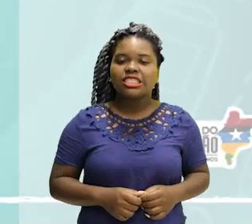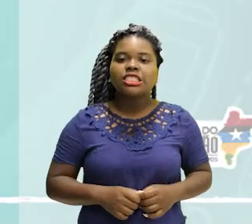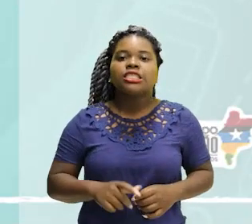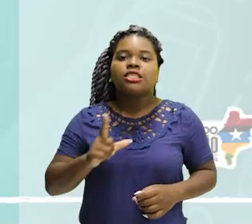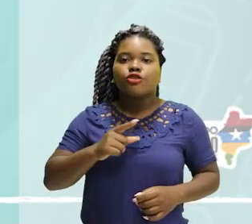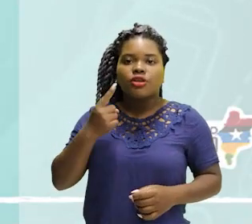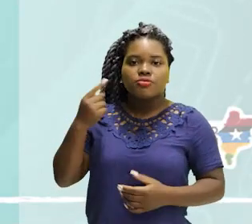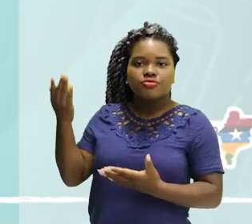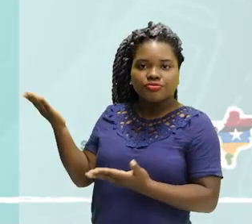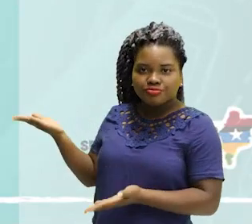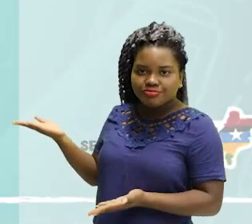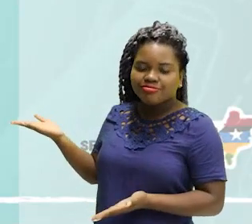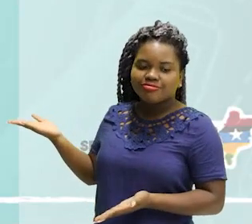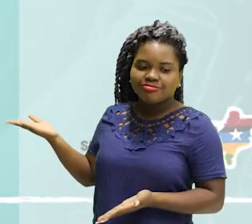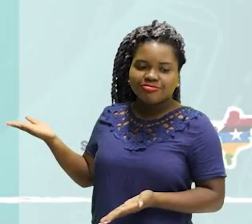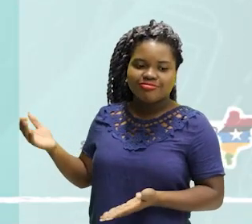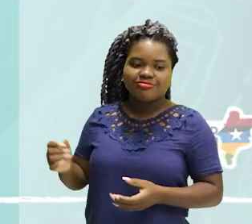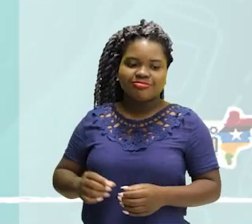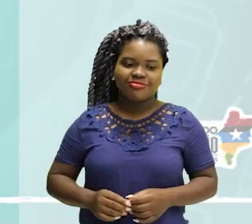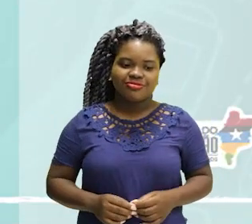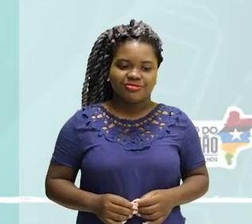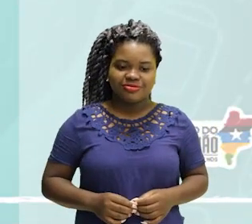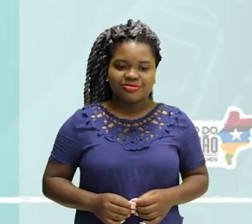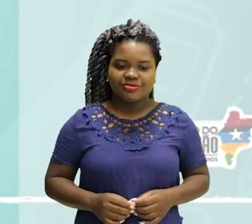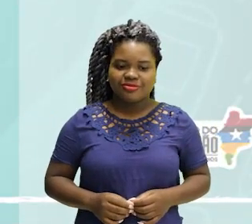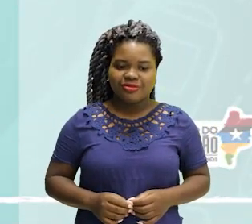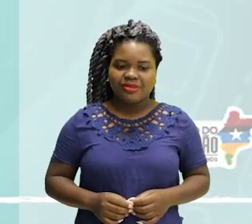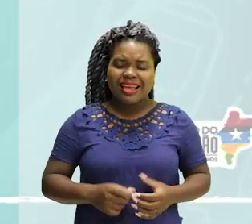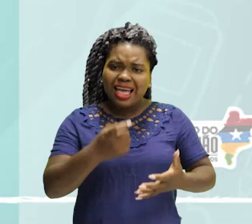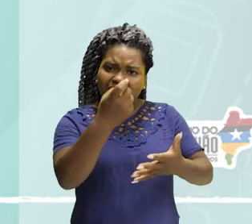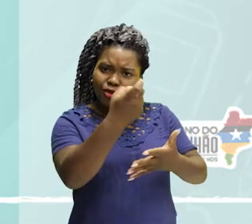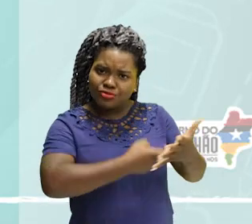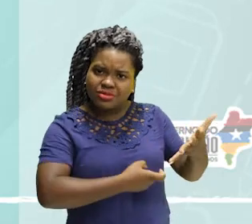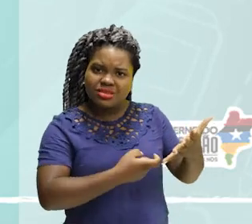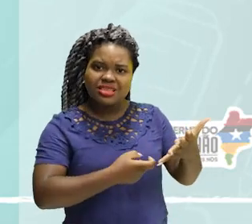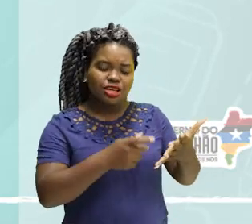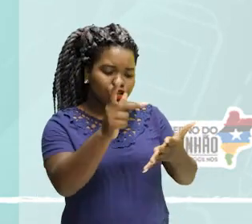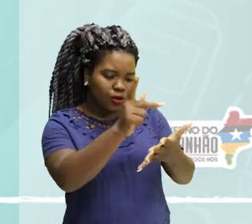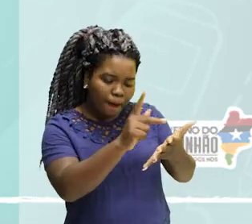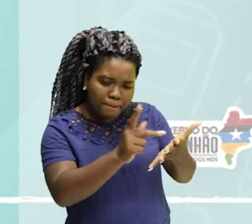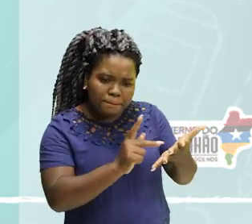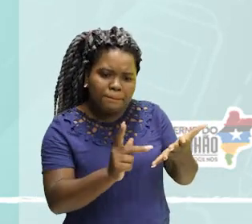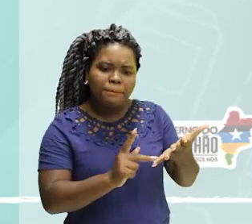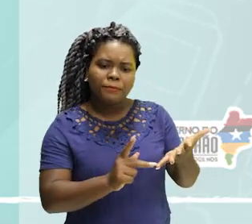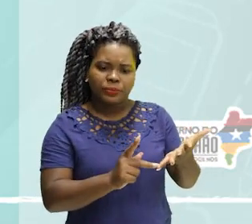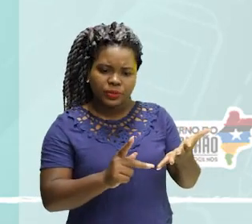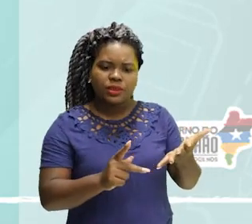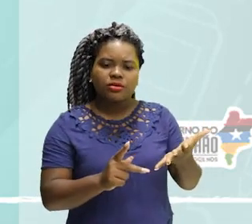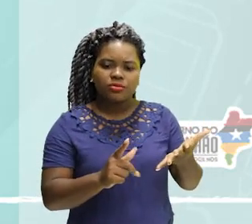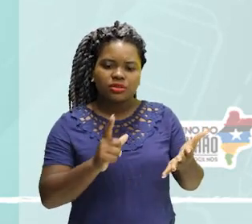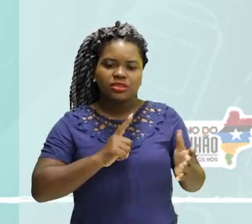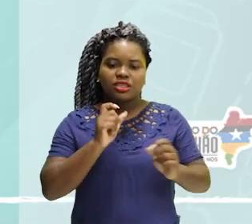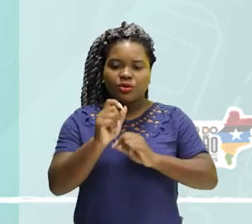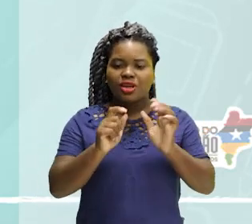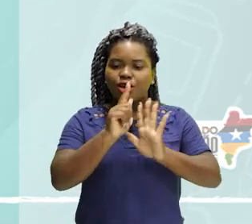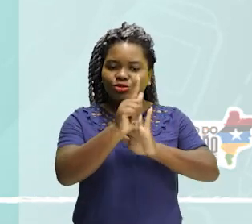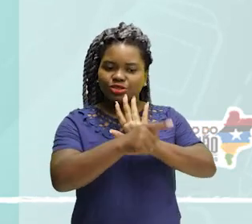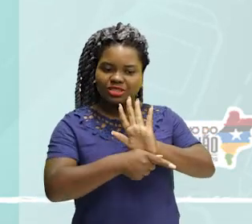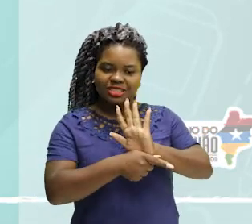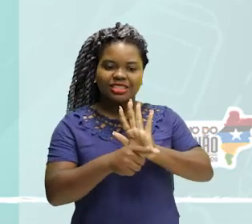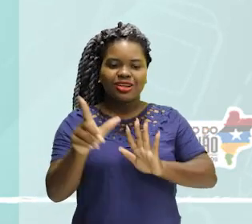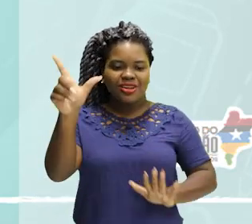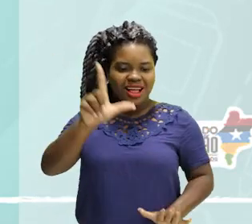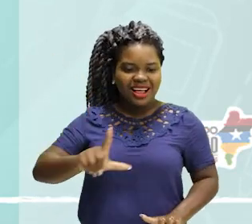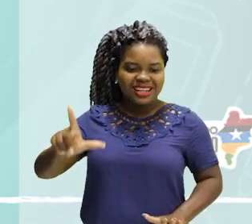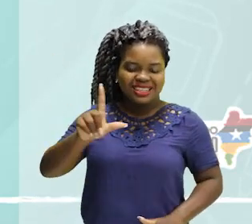poético, geralmente em verso, que faz parte do gênero literário denominado lírico. Lembrando que nós